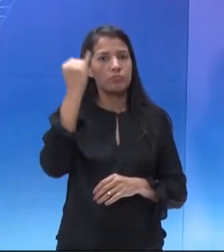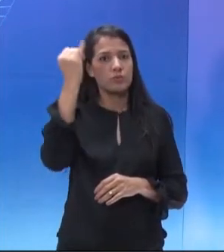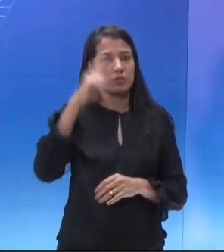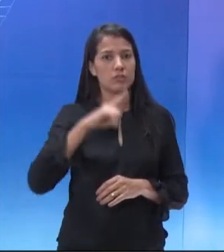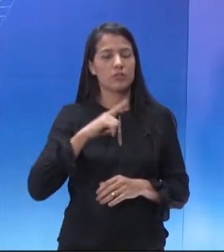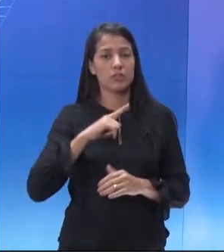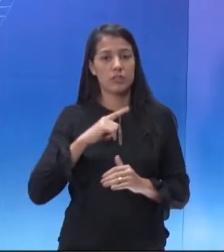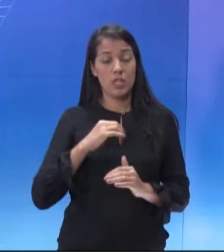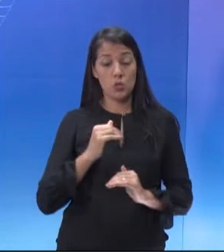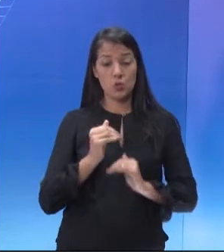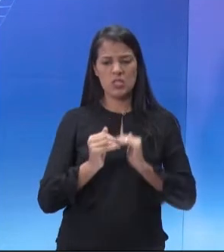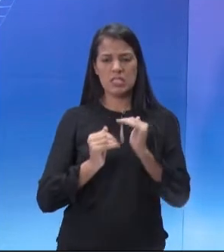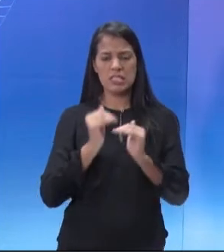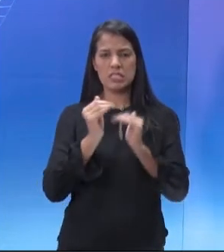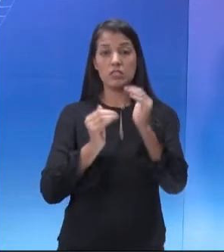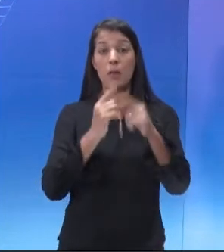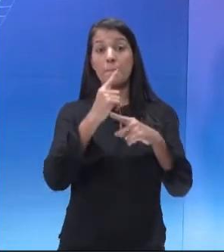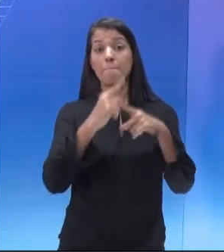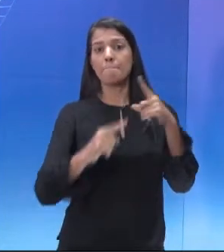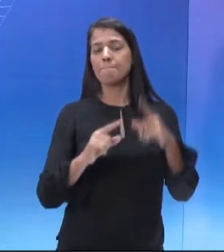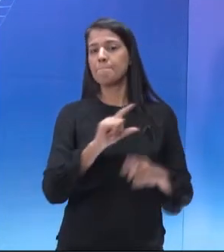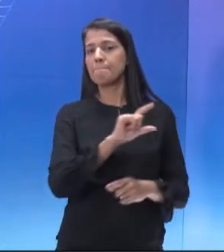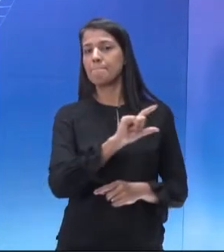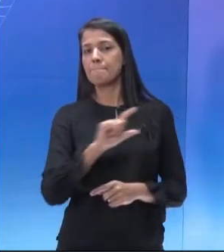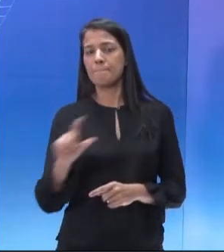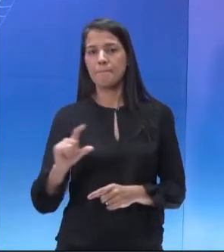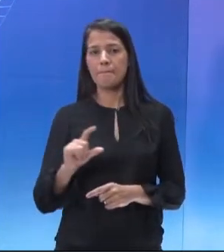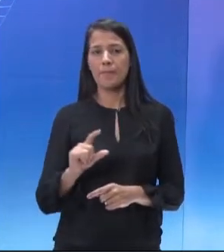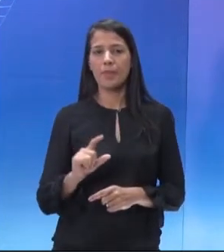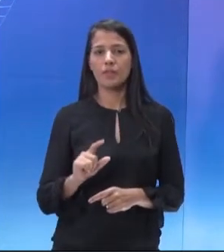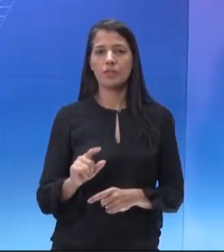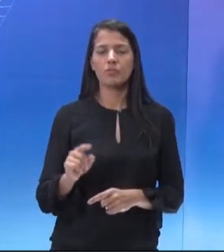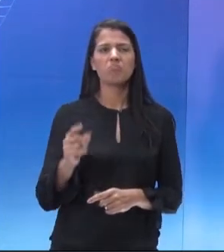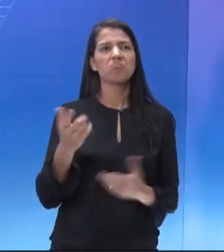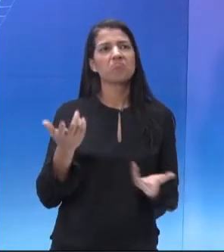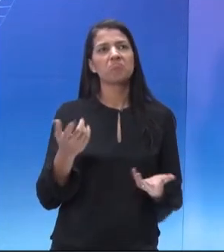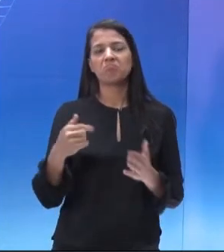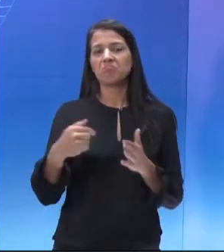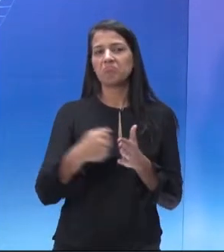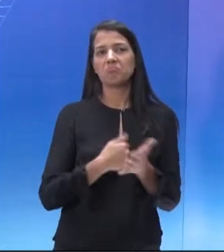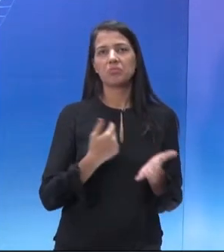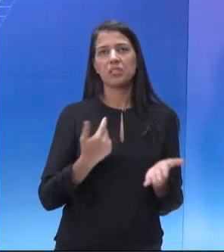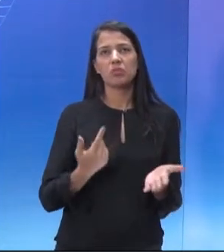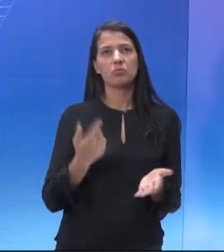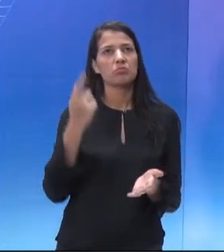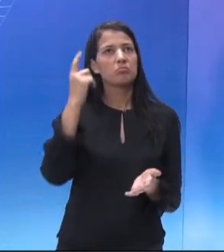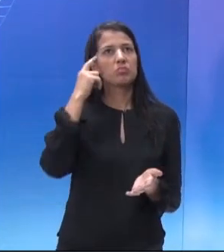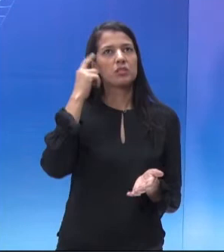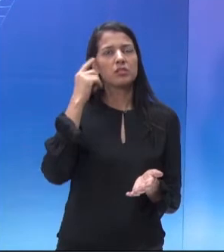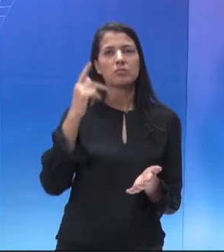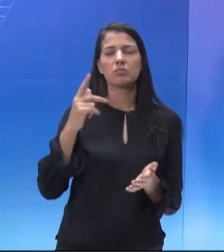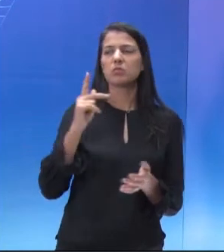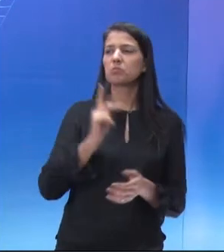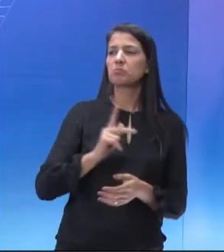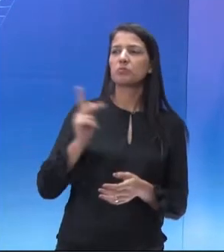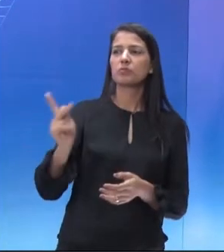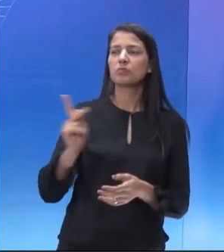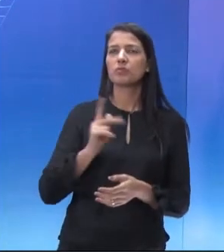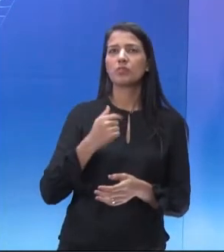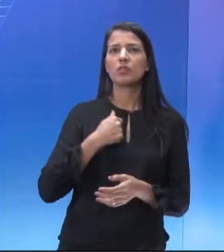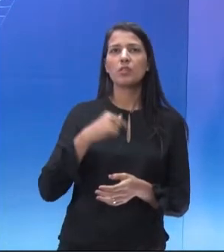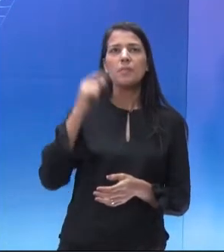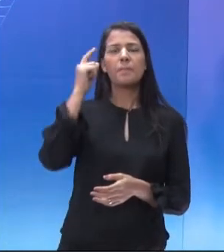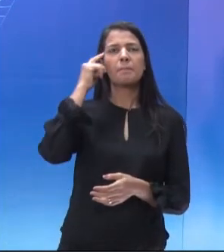desenvolvimento, o primeiro conceito o seguinte: professor, eu estou pensando em escrever 4 parágrafos. Isso você já